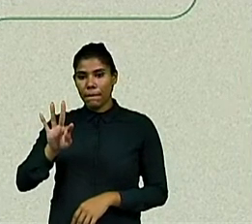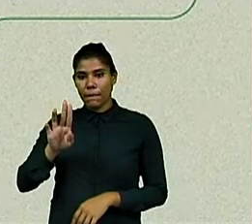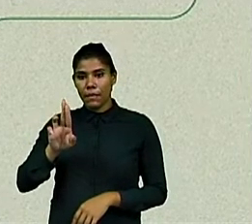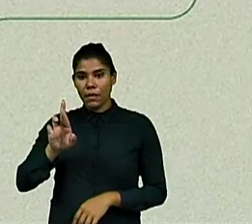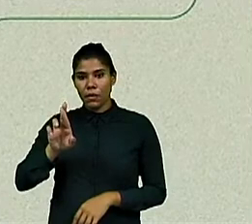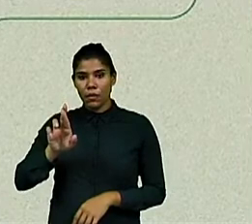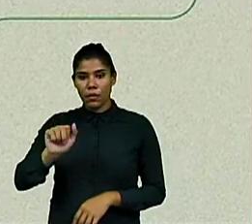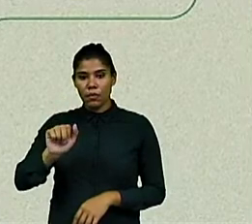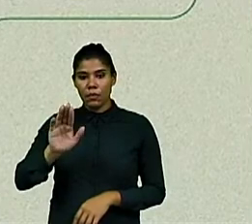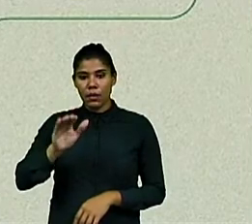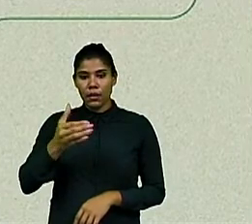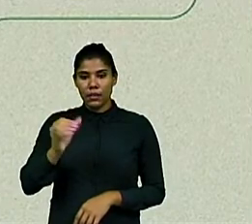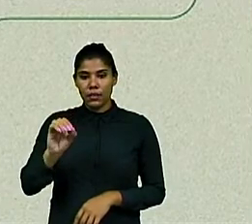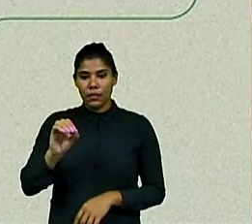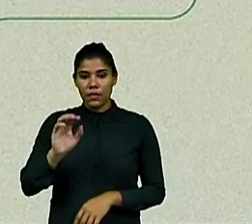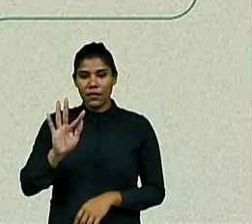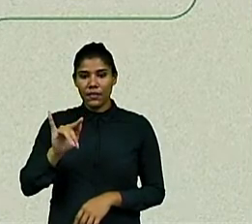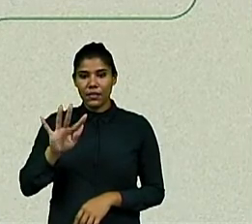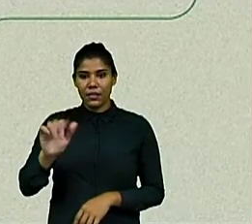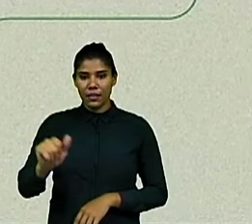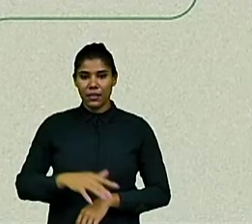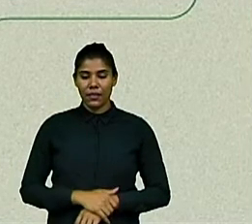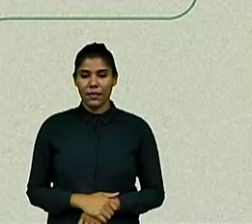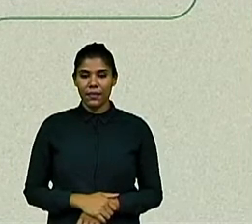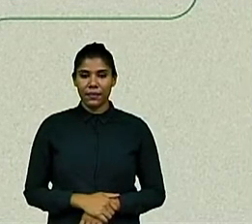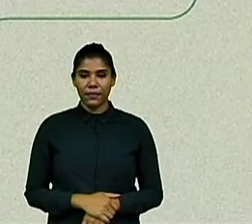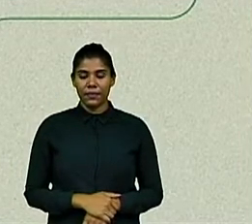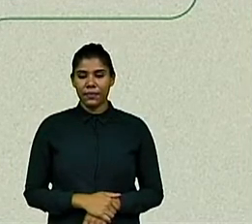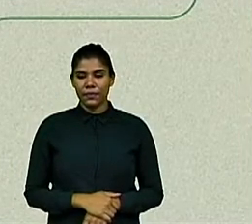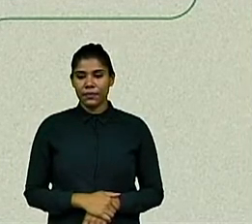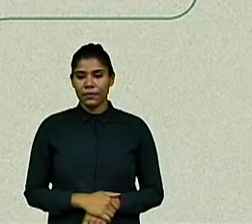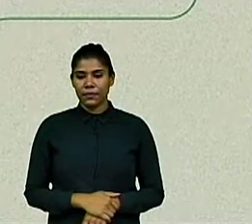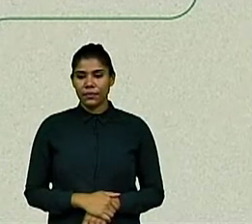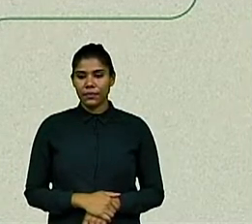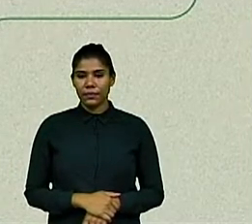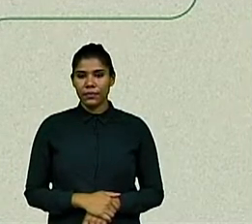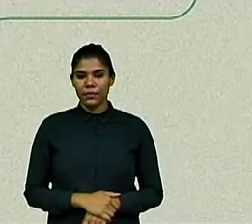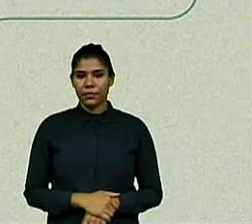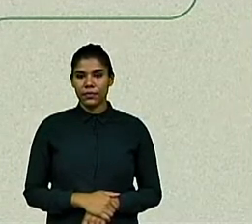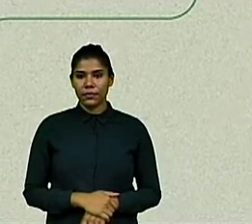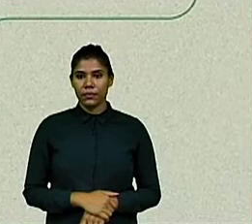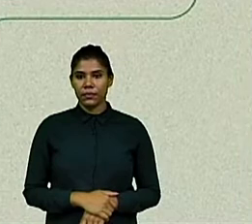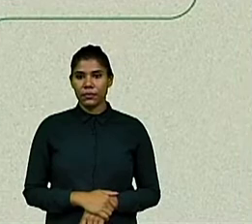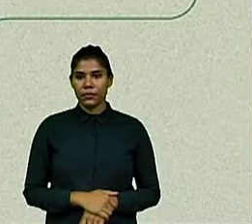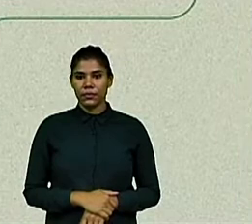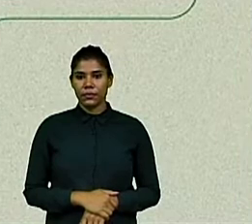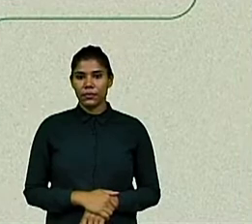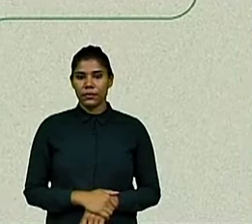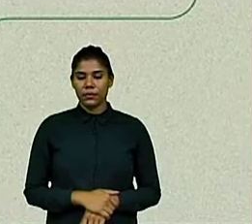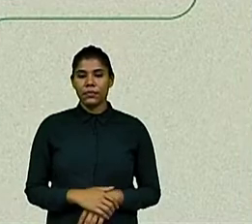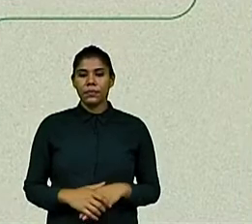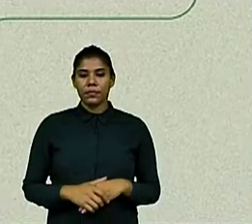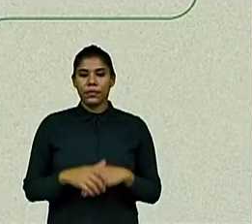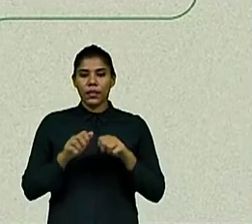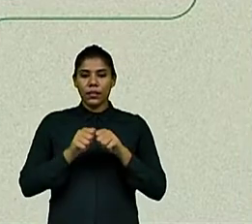essa perturbação física que você causa ela se propaga então nós